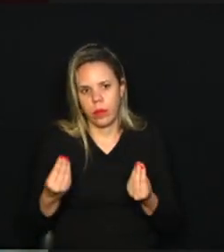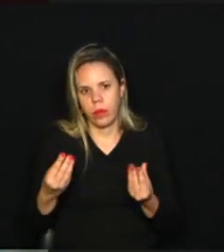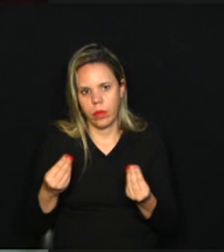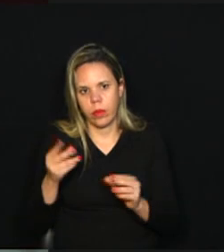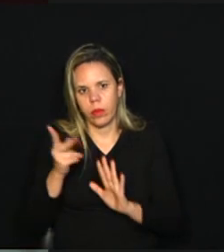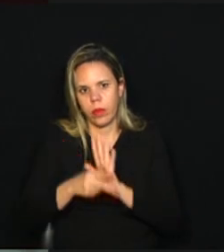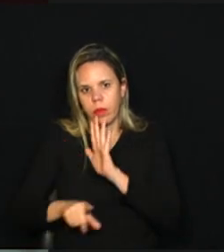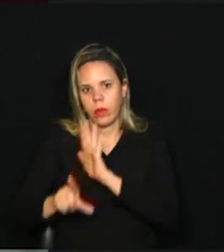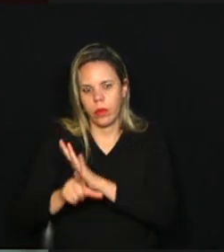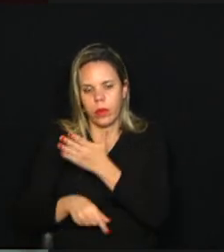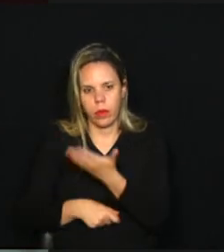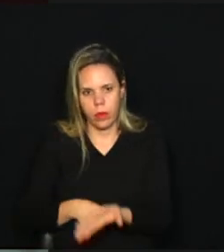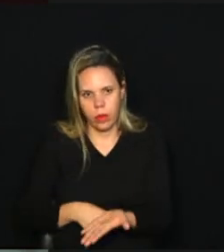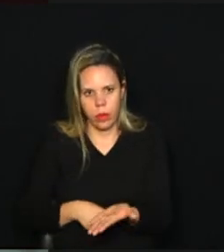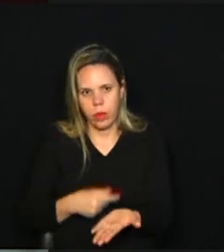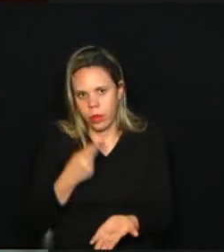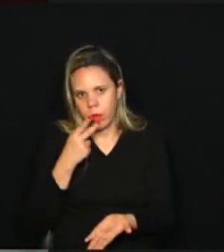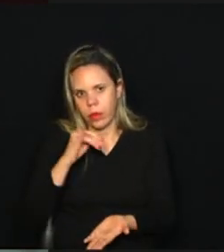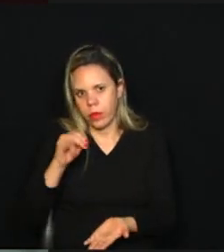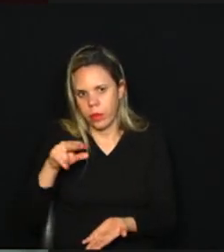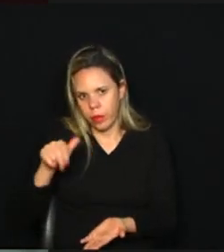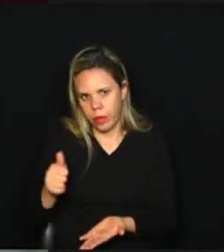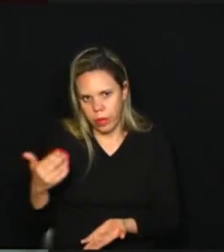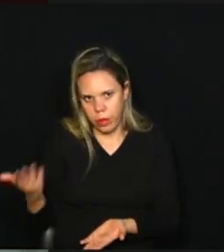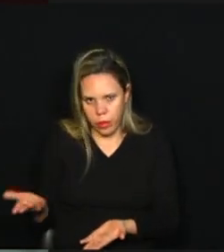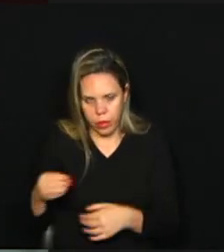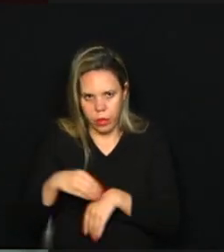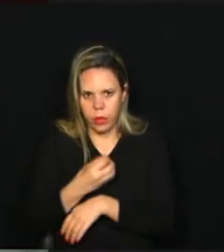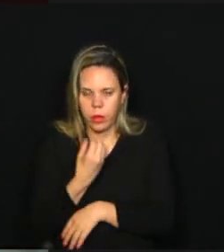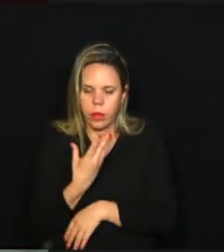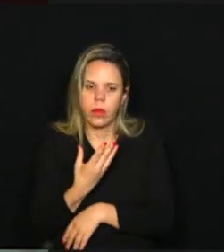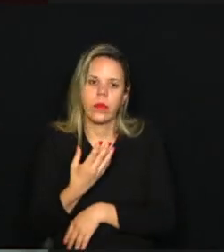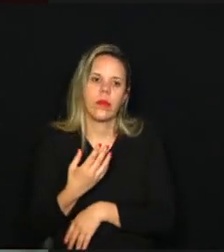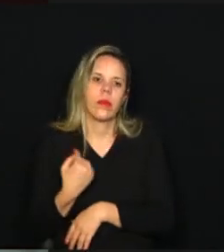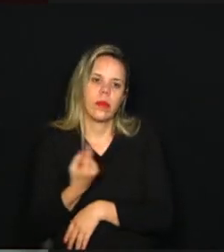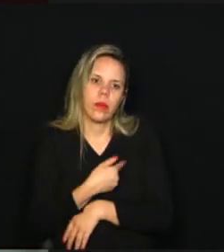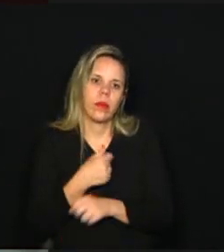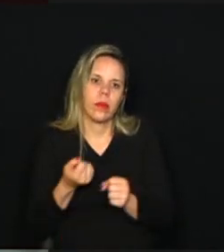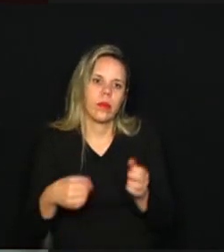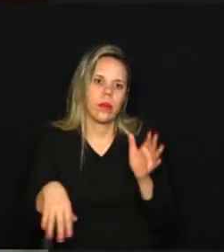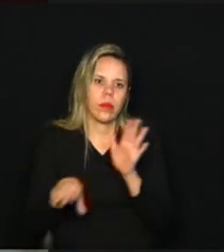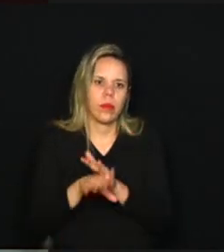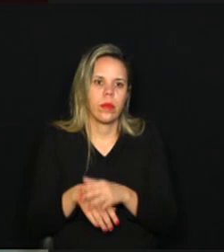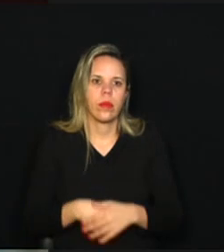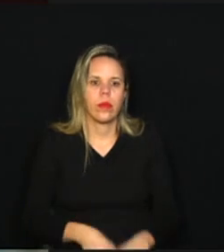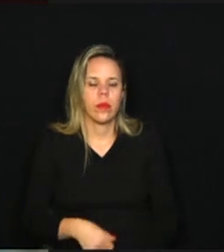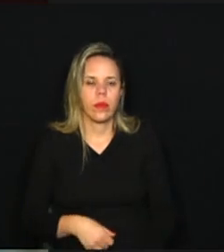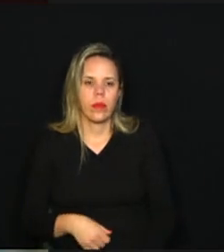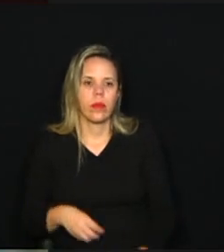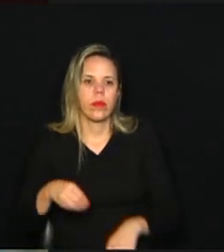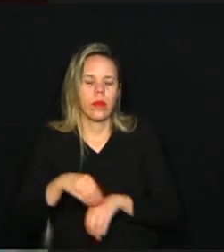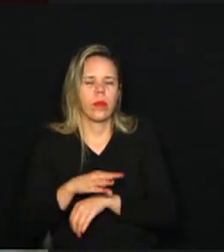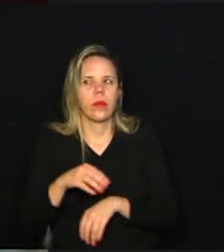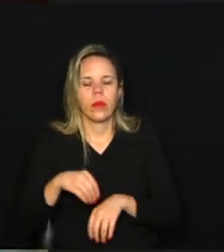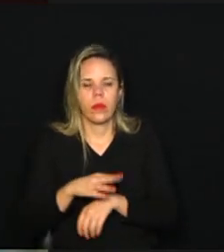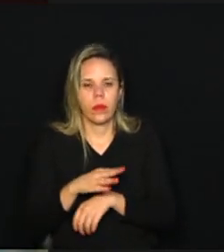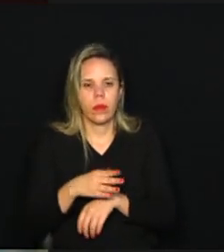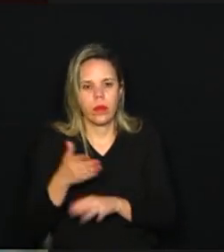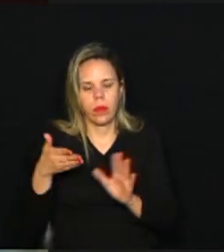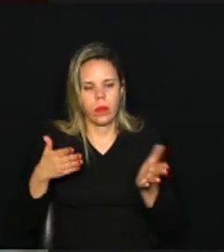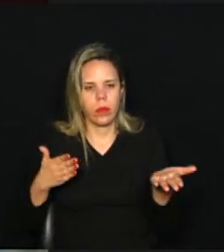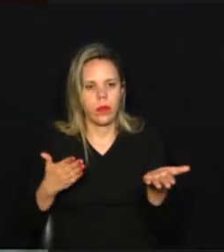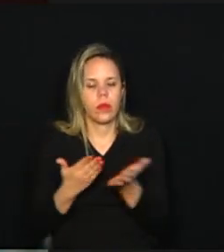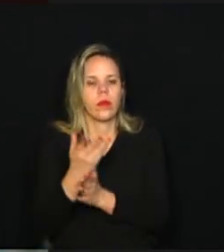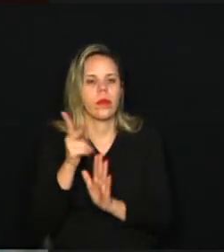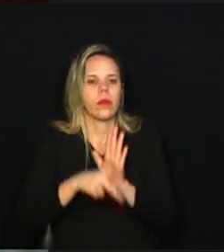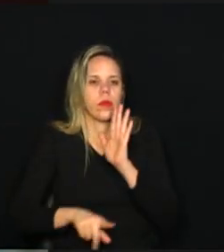projeto de lei através da fala da Juliana, que trouxe aí bons elementos para poder a gente chegar e aprovar esse projeto de